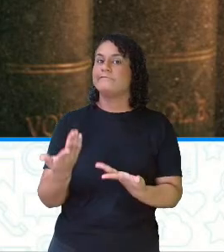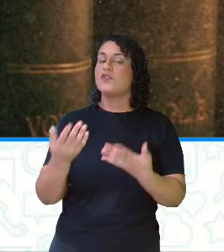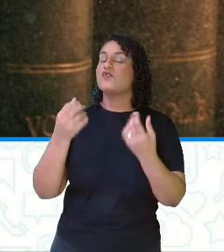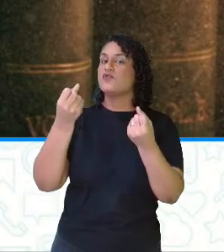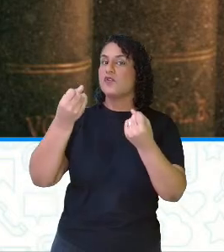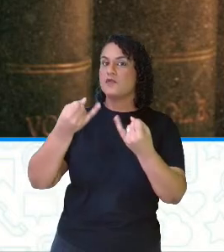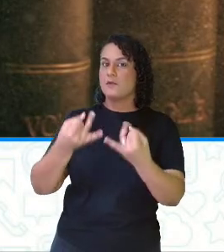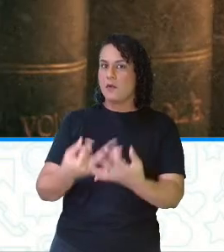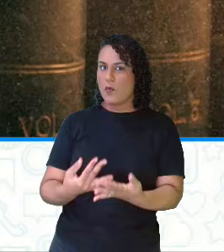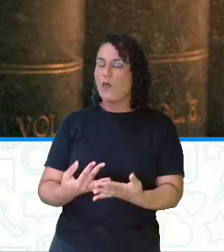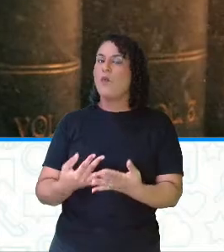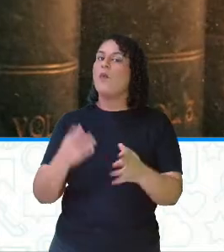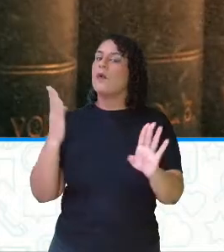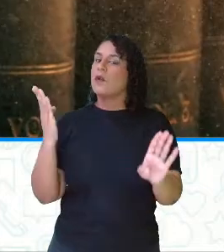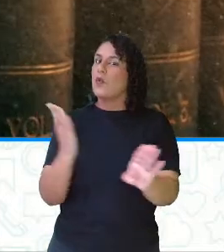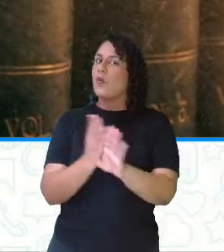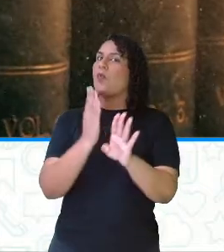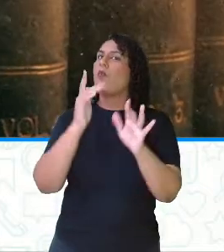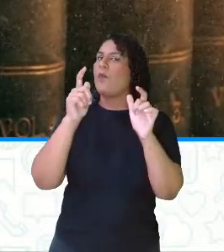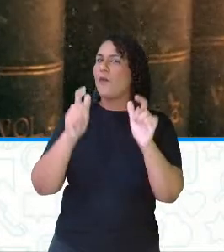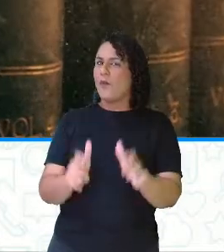esses verbetes são encontrados, né?